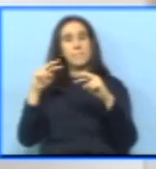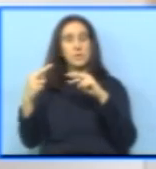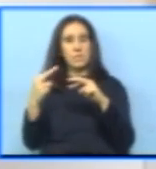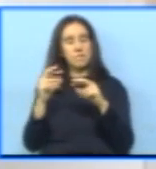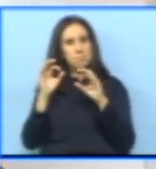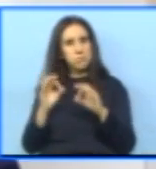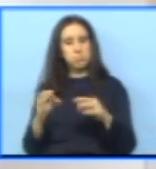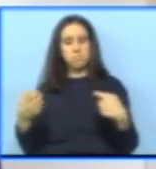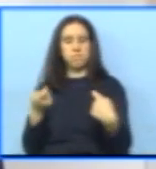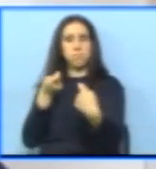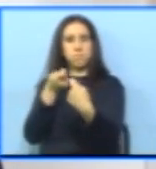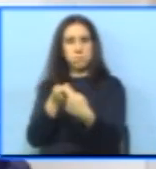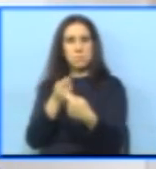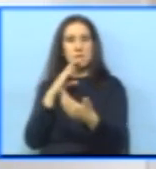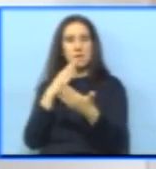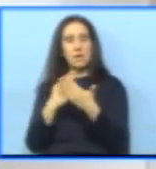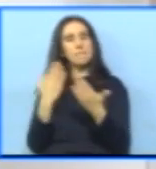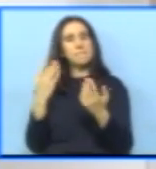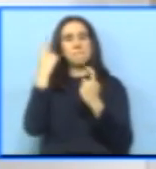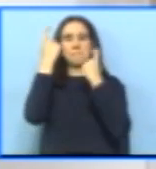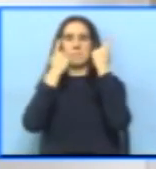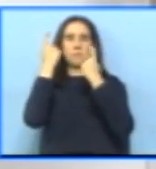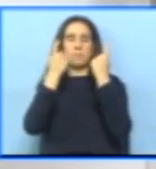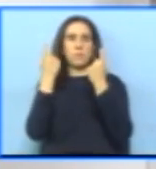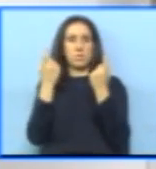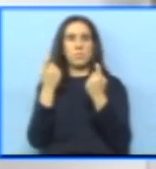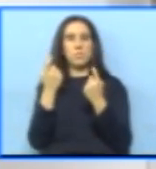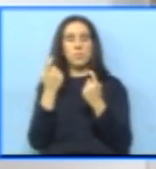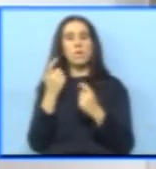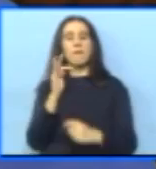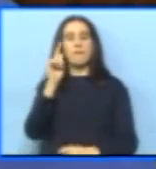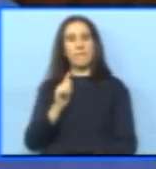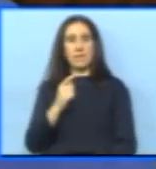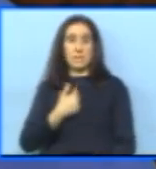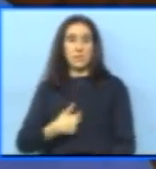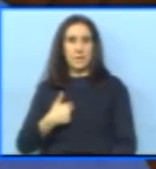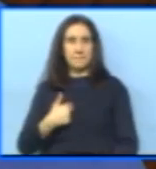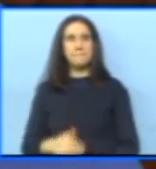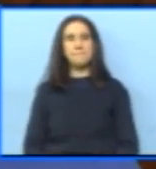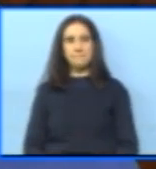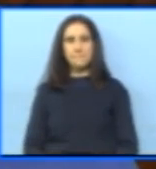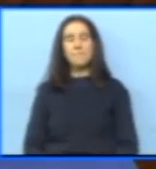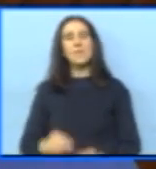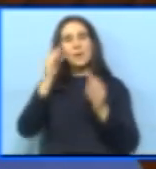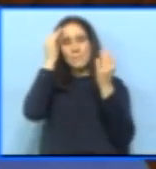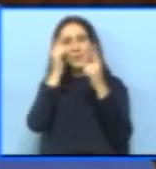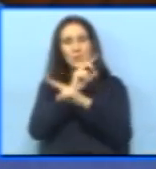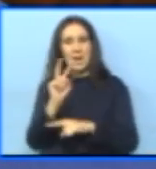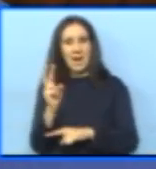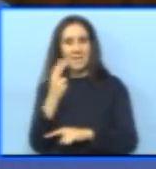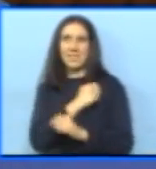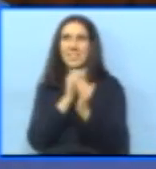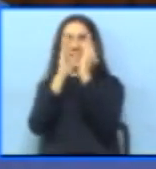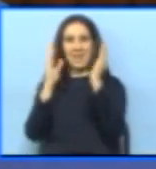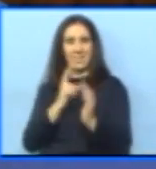verdadeiramente compatíveis e que traduzam o pensamento da fé cristã. São dois professores nessa casa, na Universidade Católica, o Padre João,